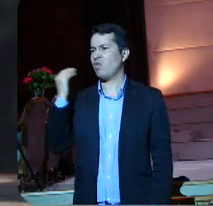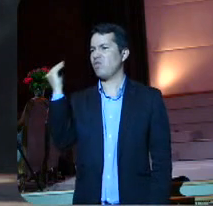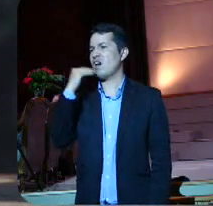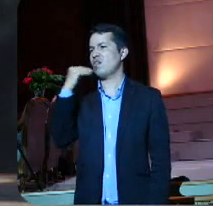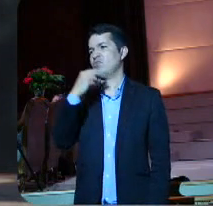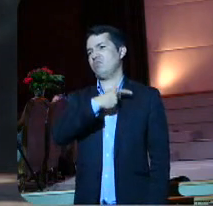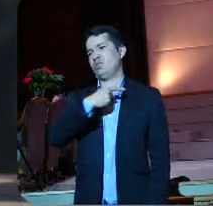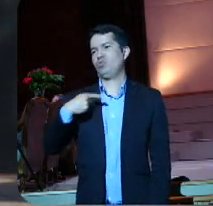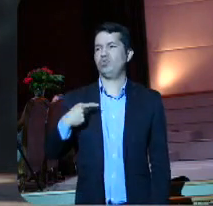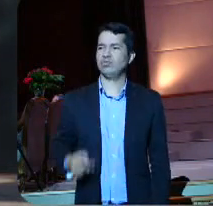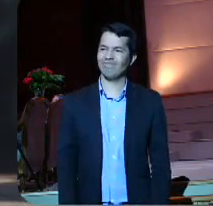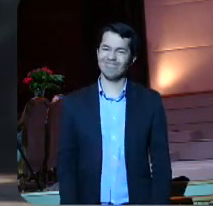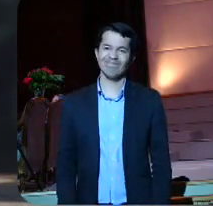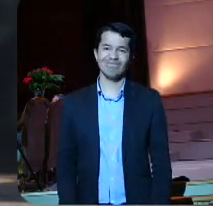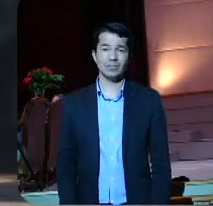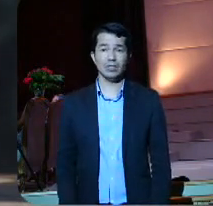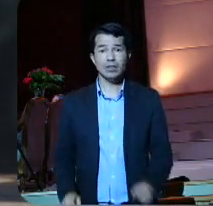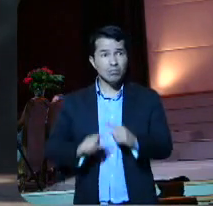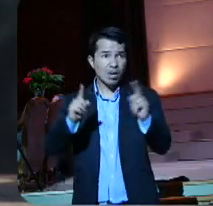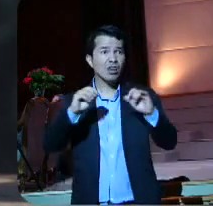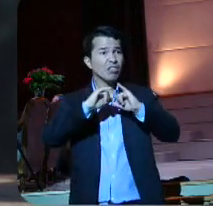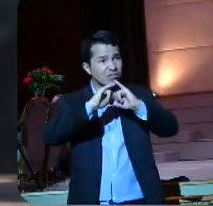brincando. Porque eu me achava